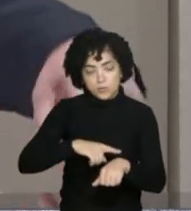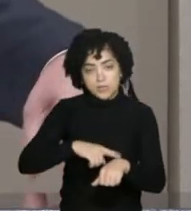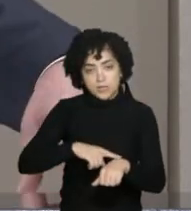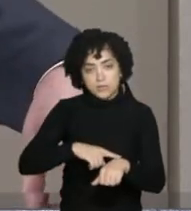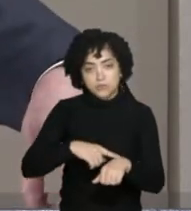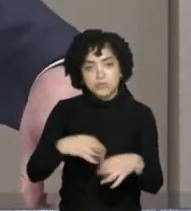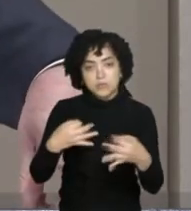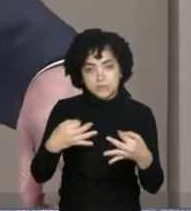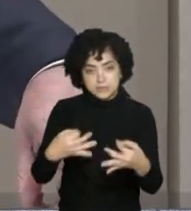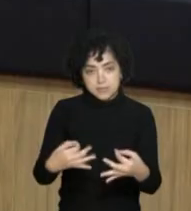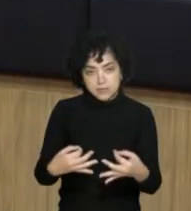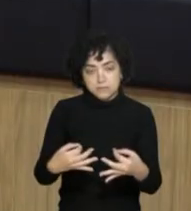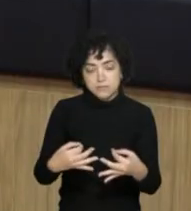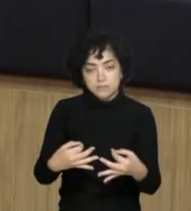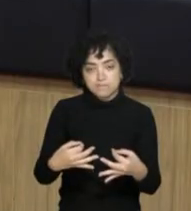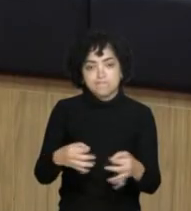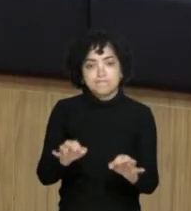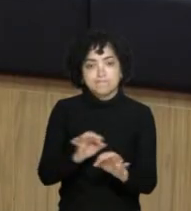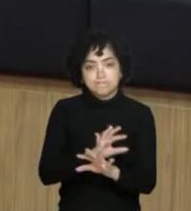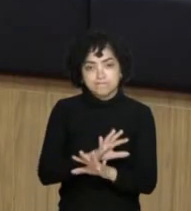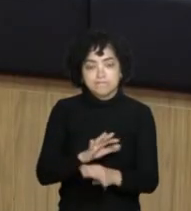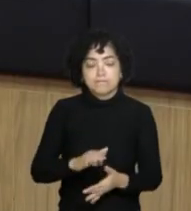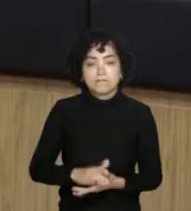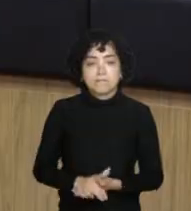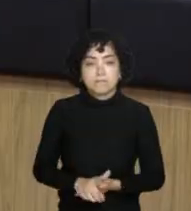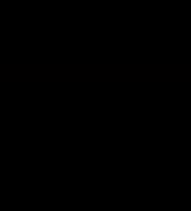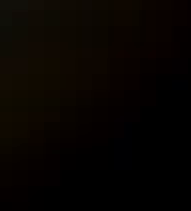Está encerrada a presente sessão.